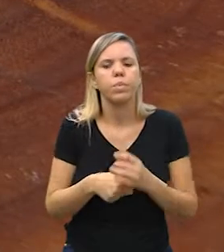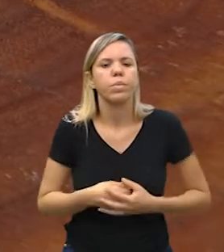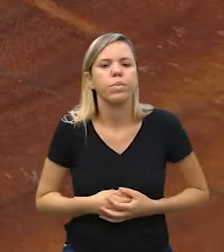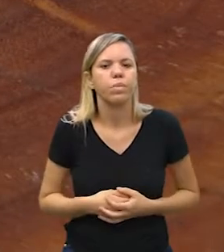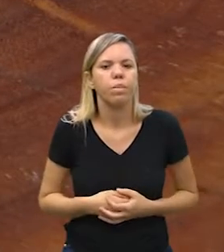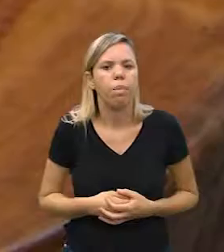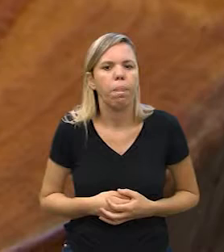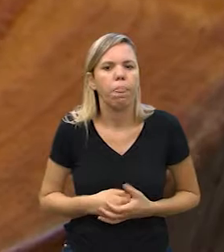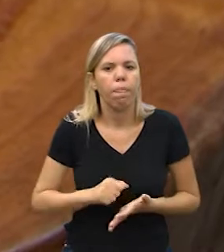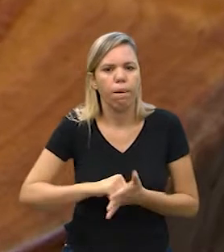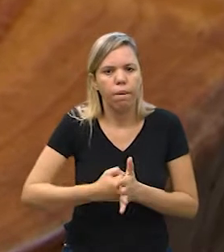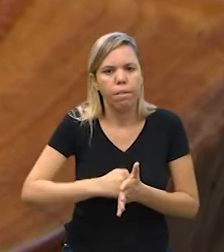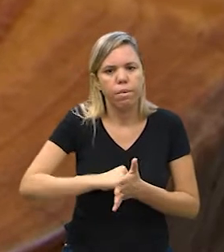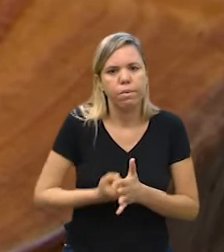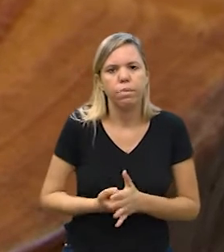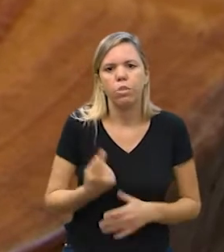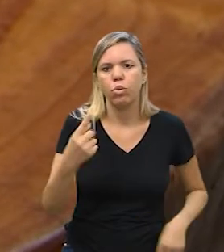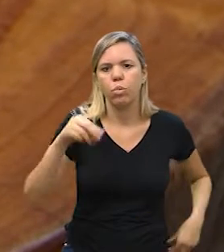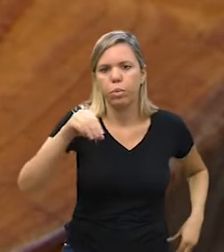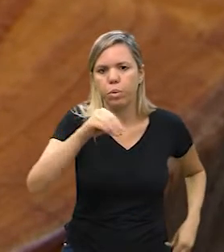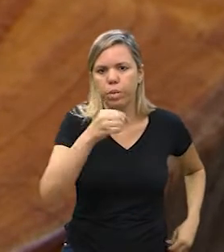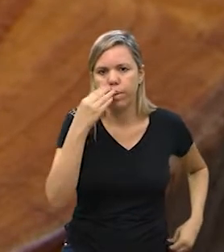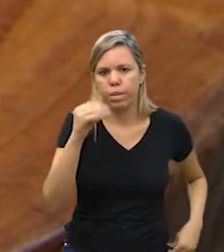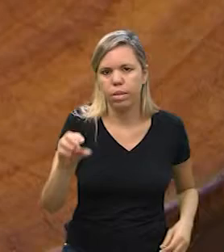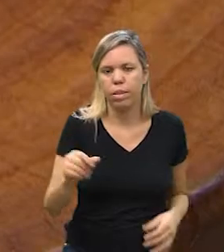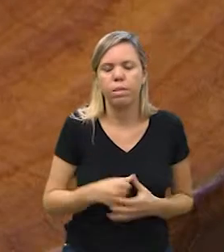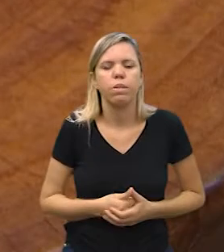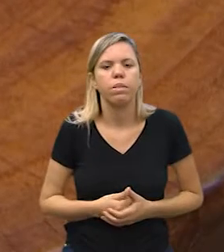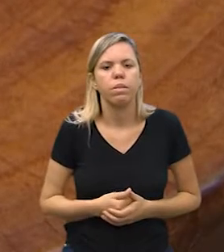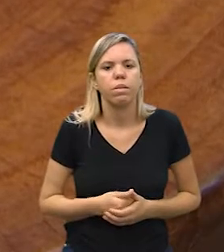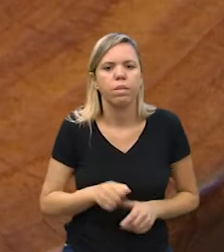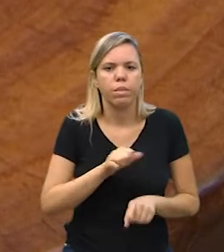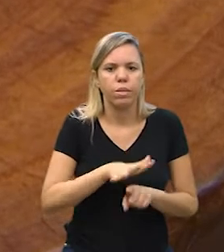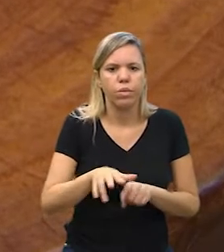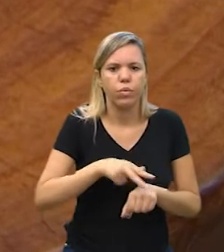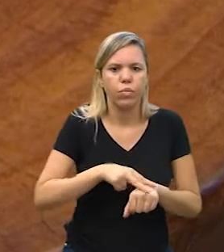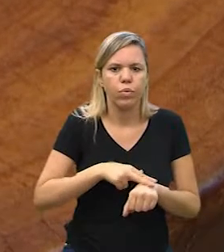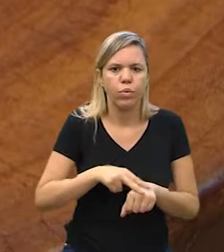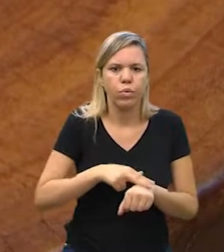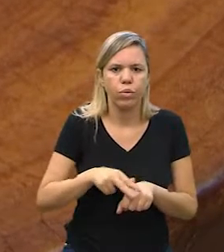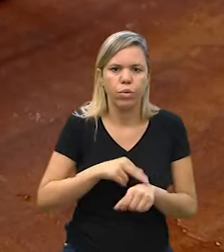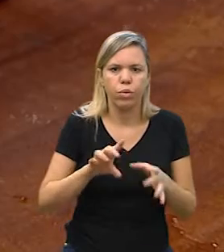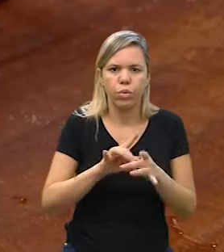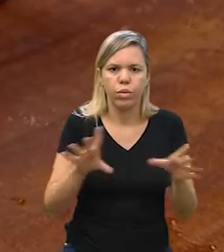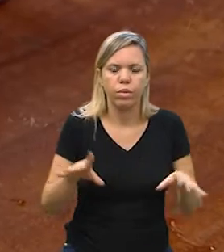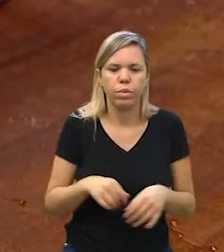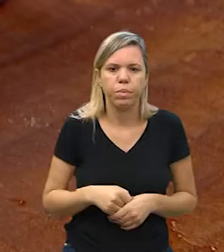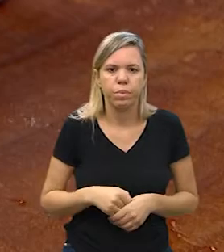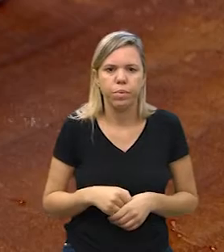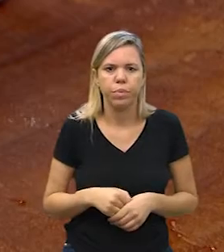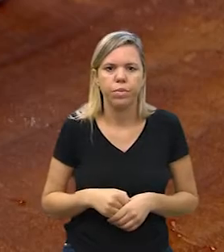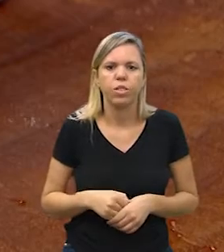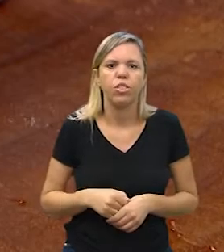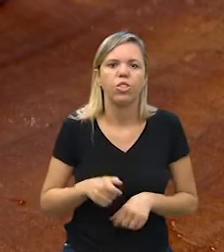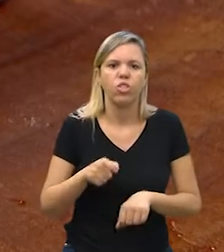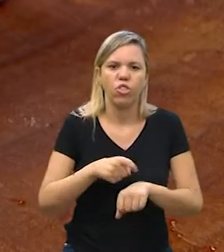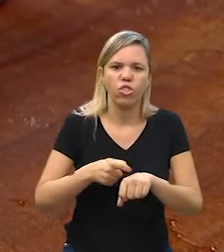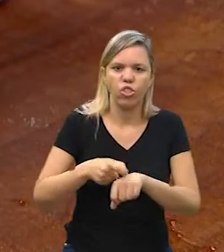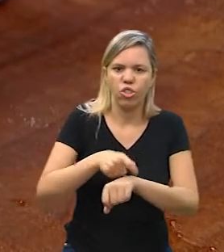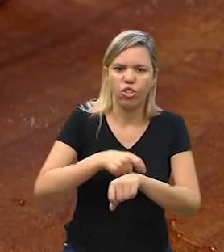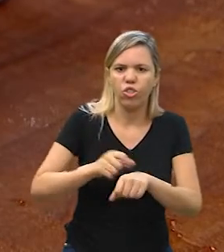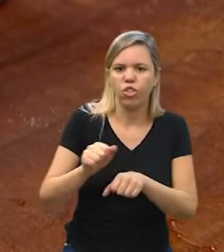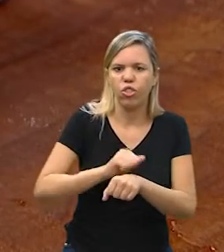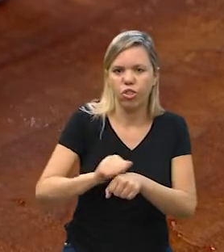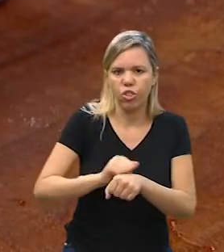de alho, 2 pitadas de sal e salsinha a gosto, 1 pitada de